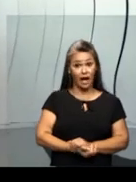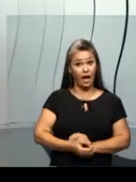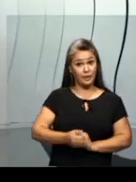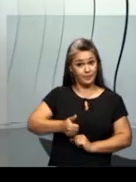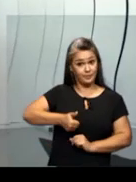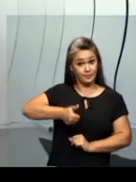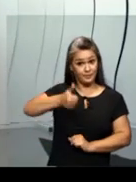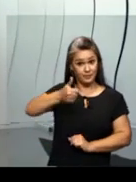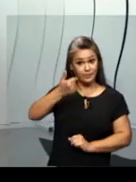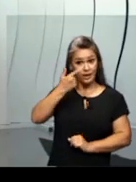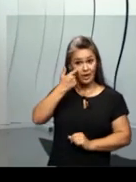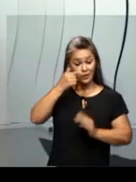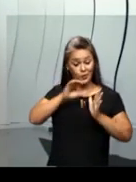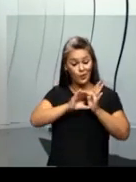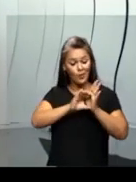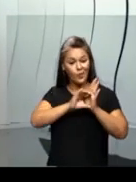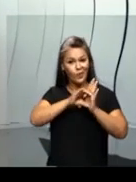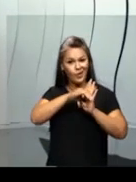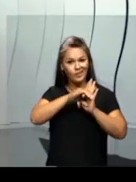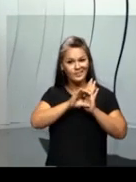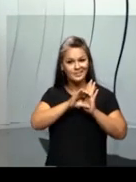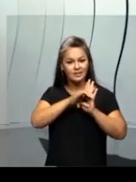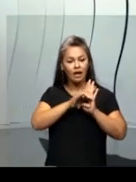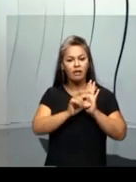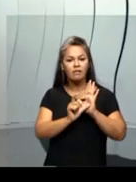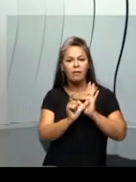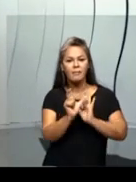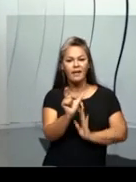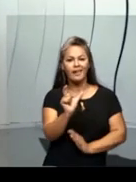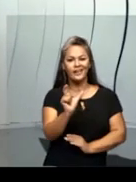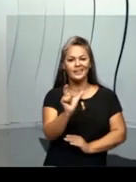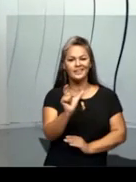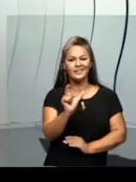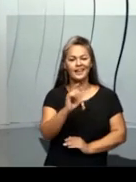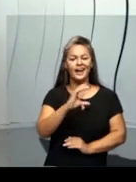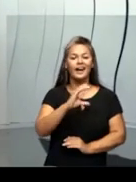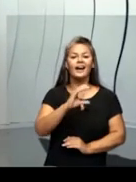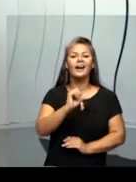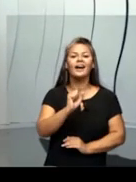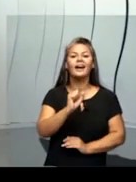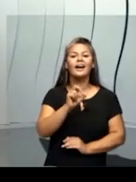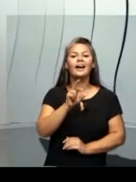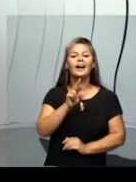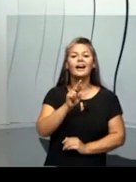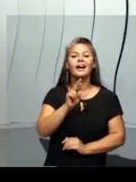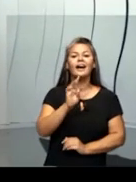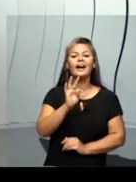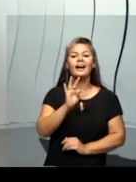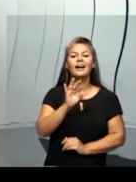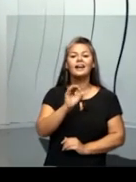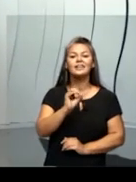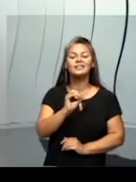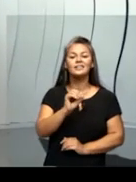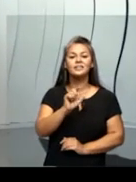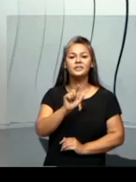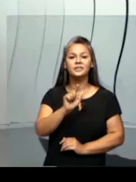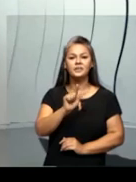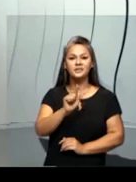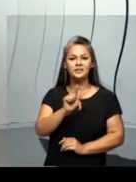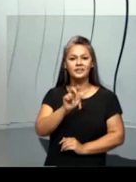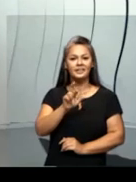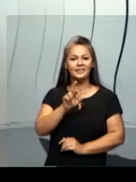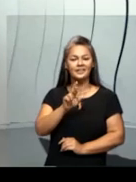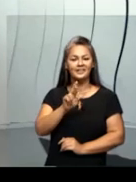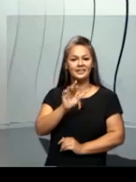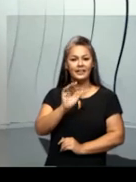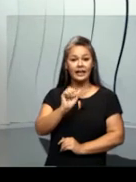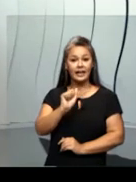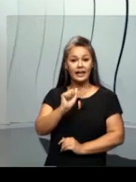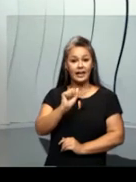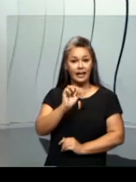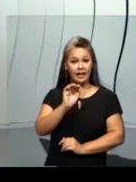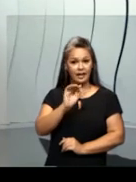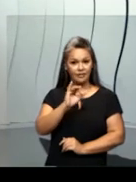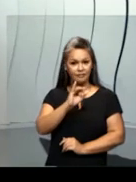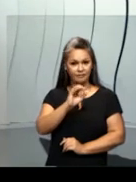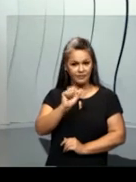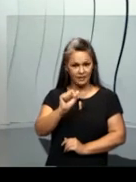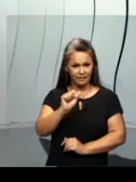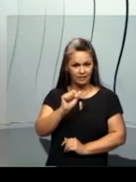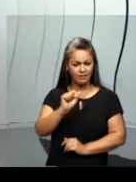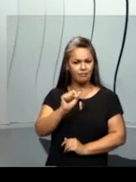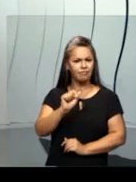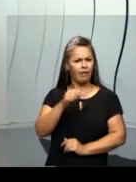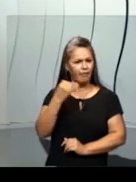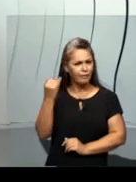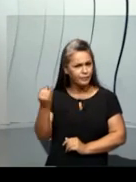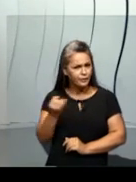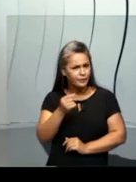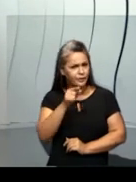conceito. Acho que é importantíssimo, muitas vezes, né, a gente sempre frisa para o aluno, para você, estudante do Enem, é importante